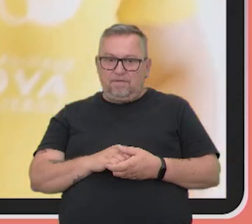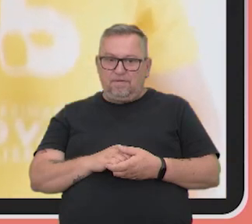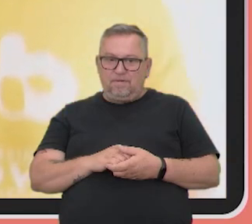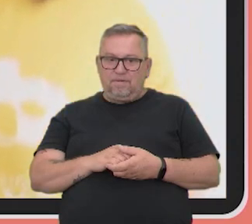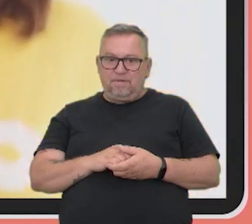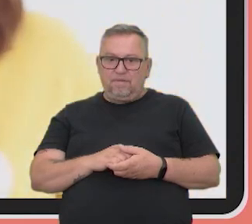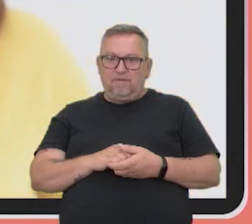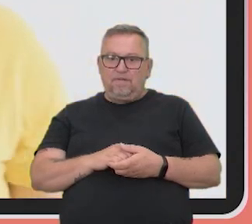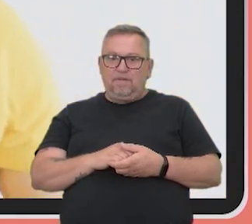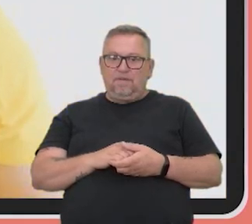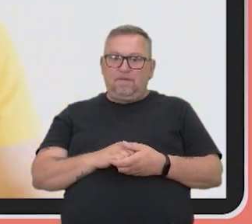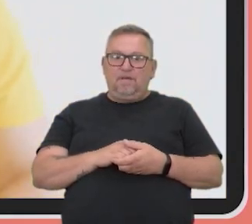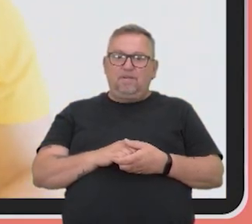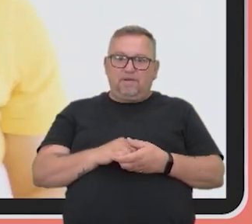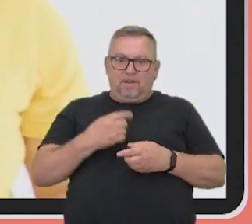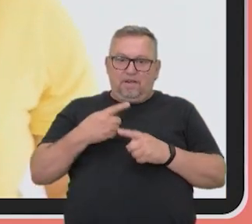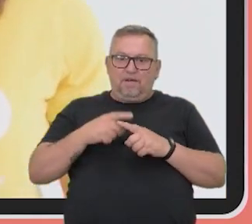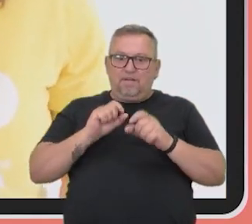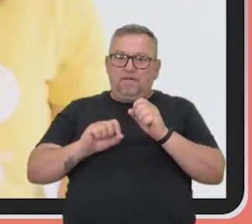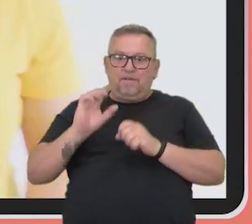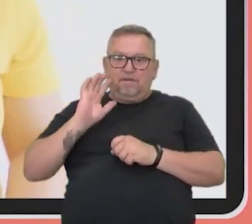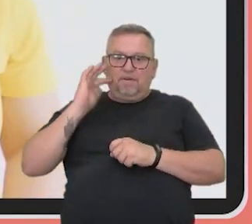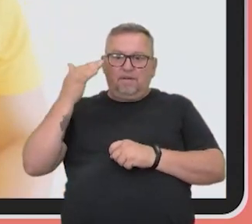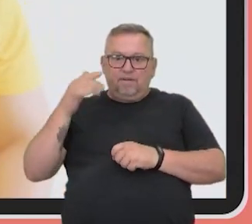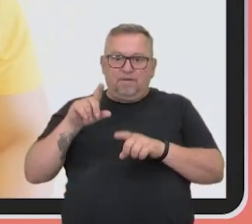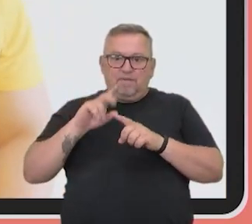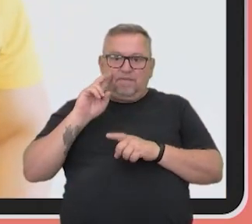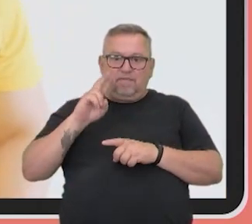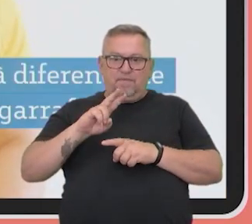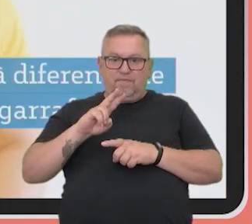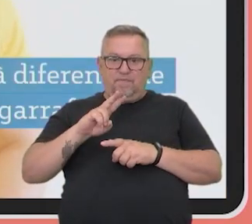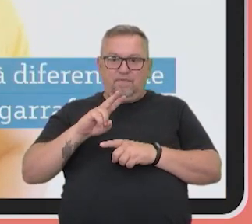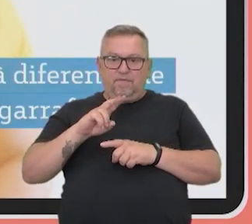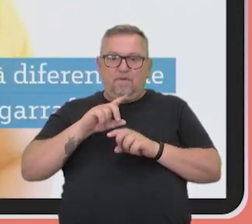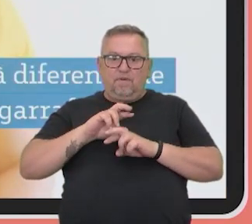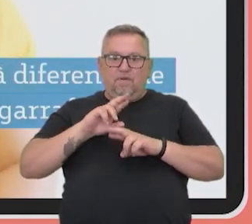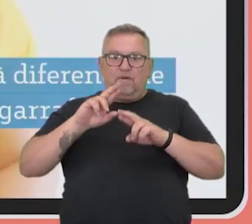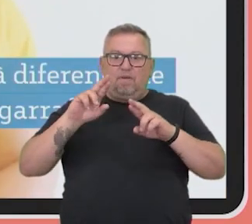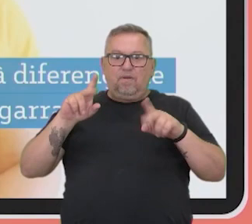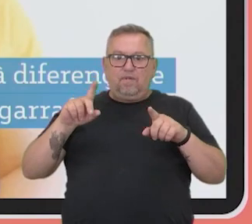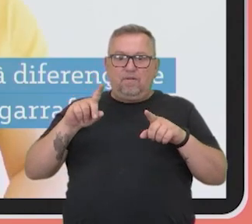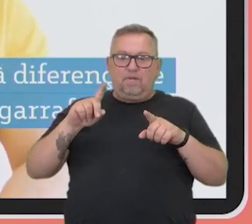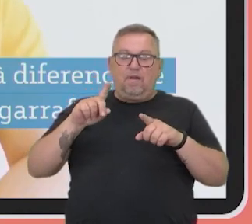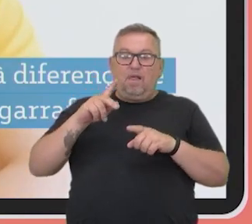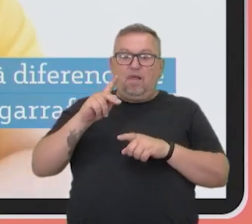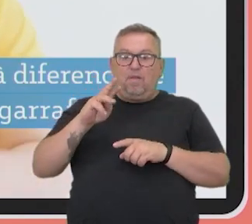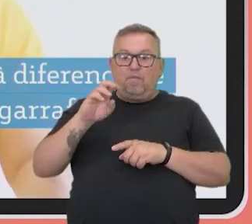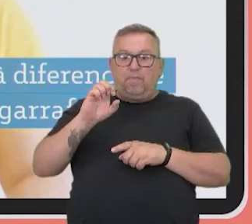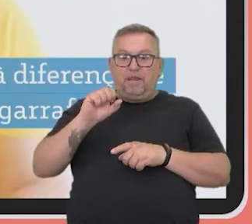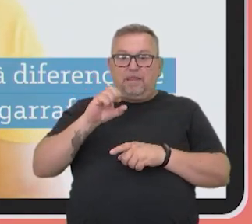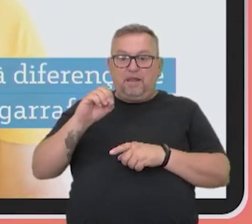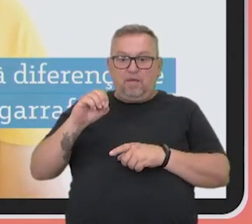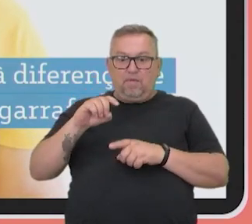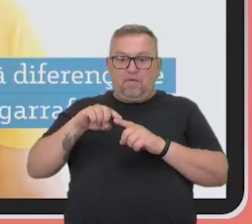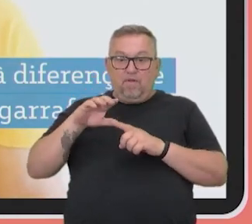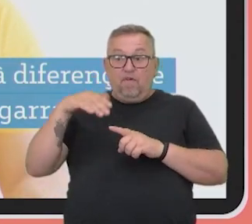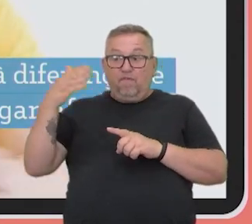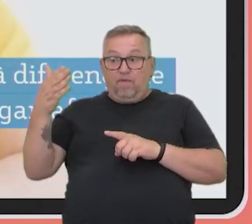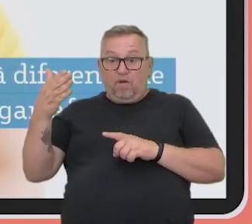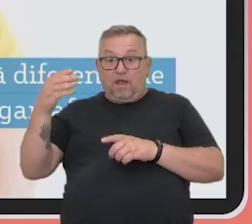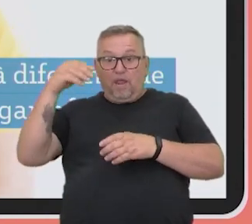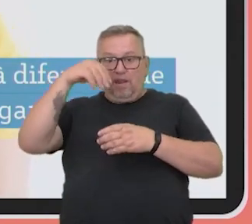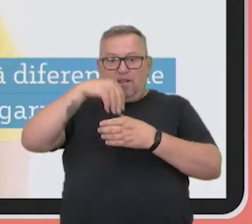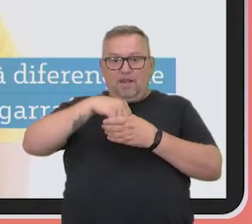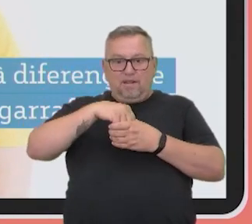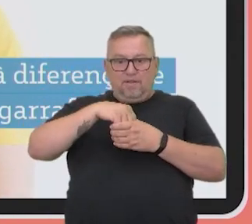E porquê que isto acontece? Tem a ver com a diferença de pressão entre a parte de fora da garrafa e